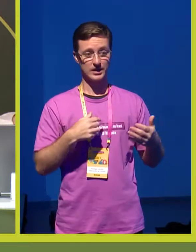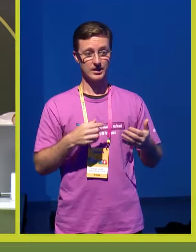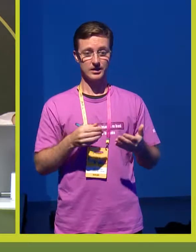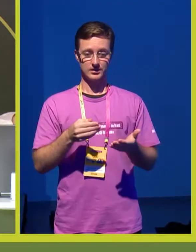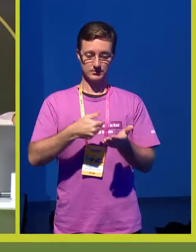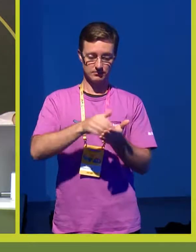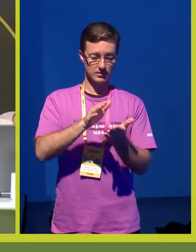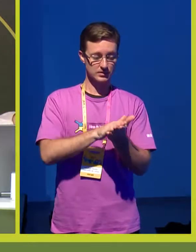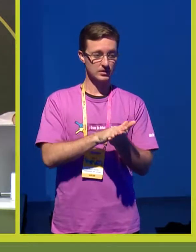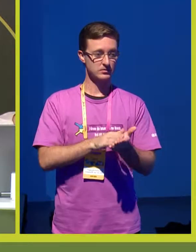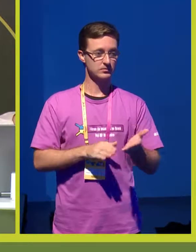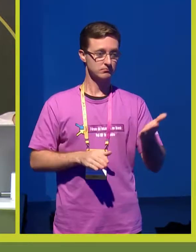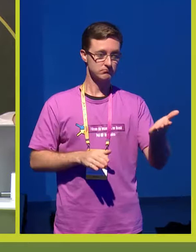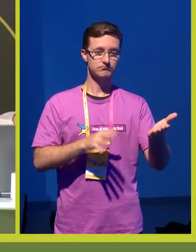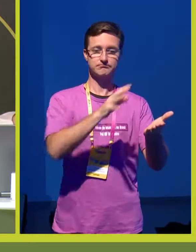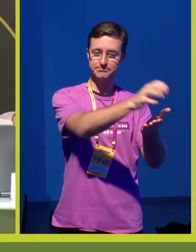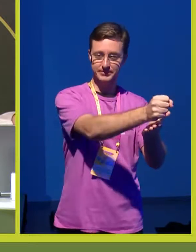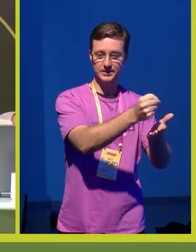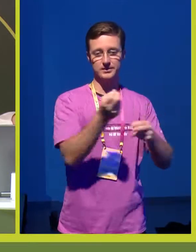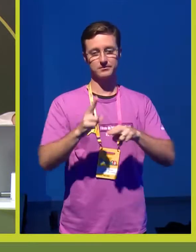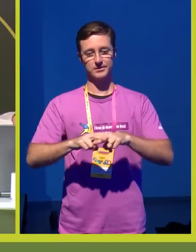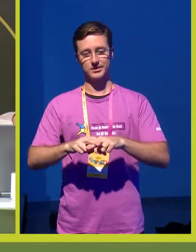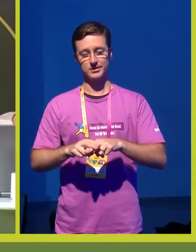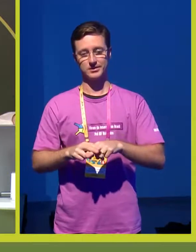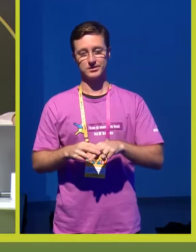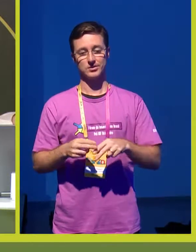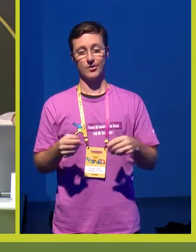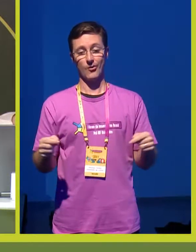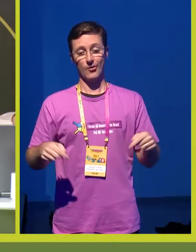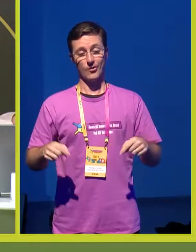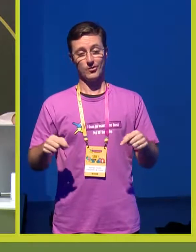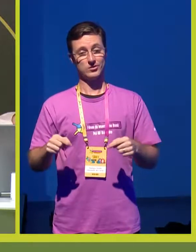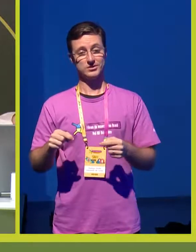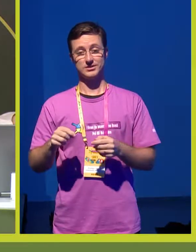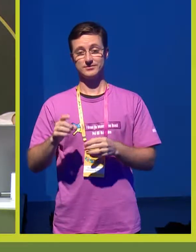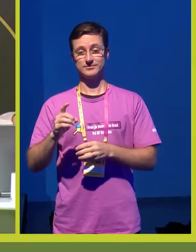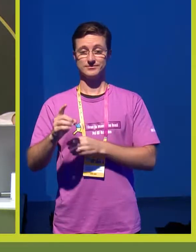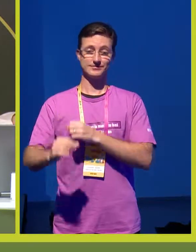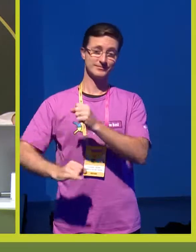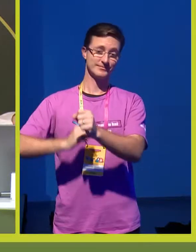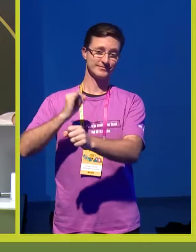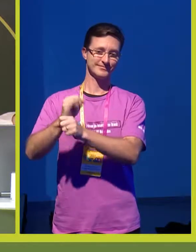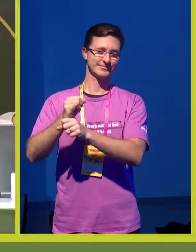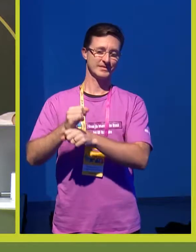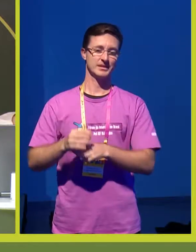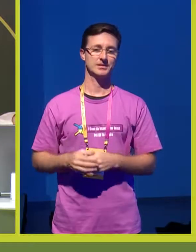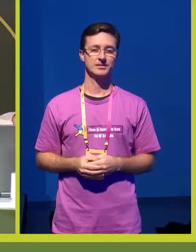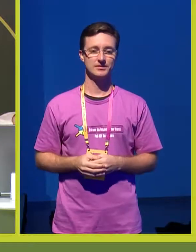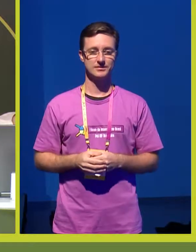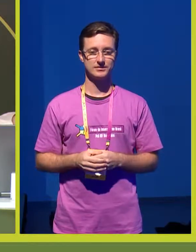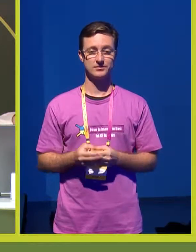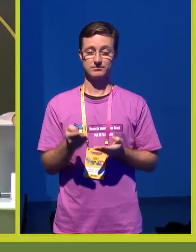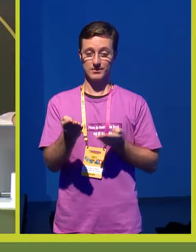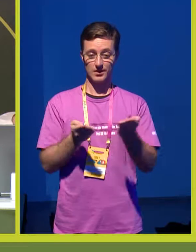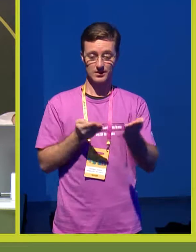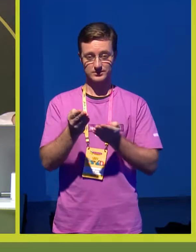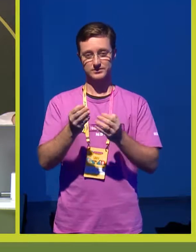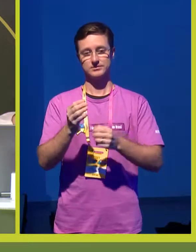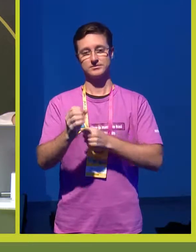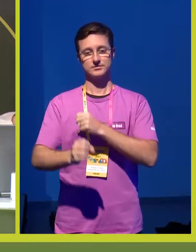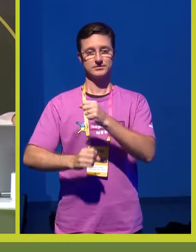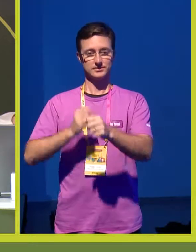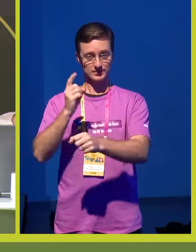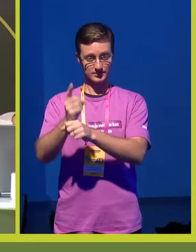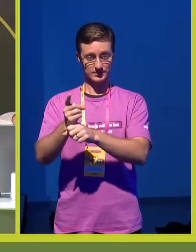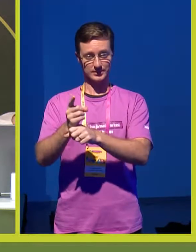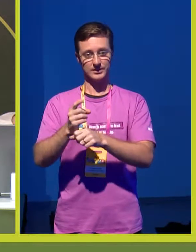dia costuma estar armazenada em meio digital. O acesso aos dispositivos tem obedecido a uma lógica de